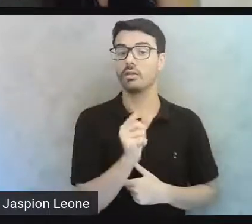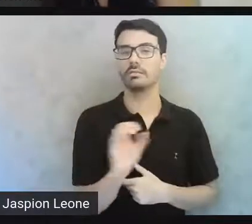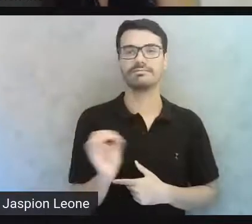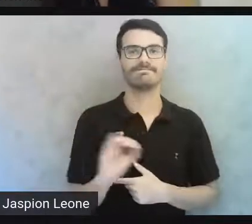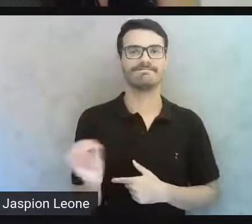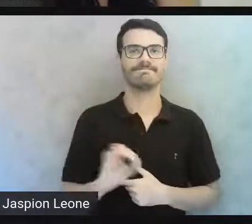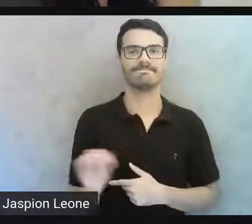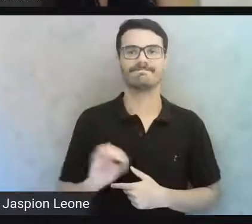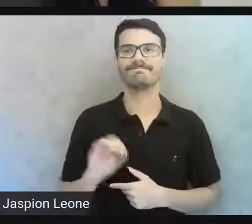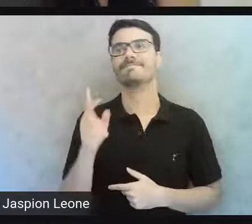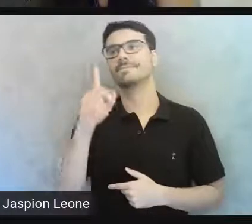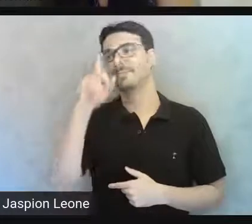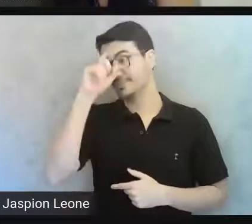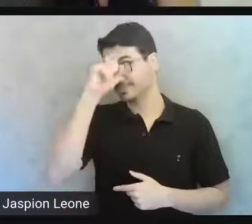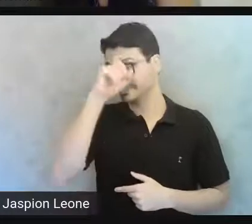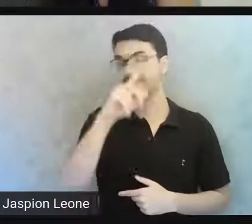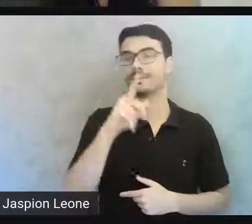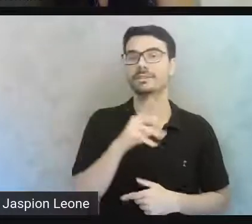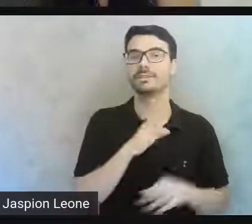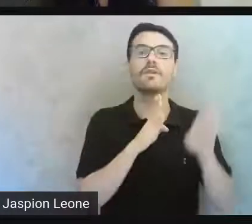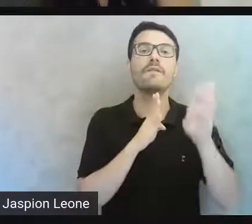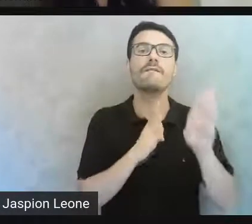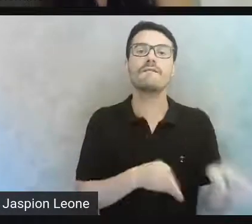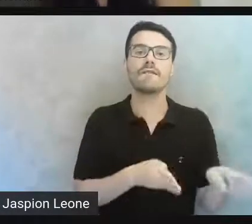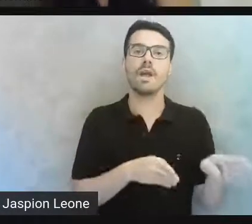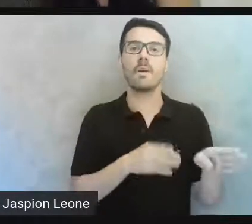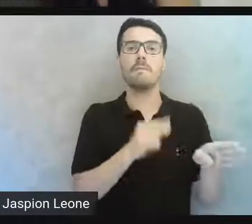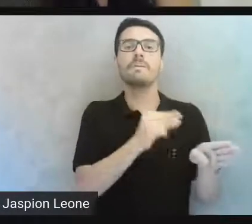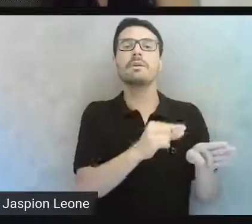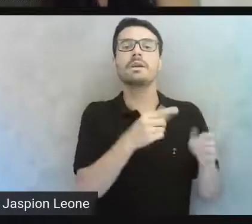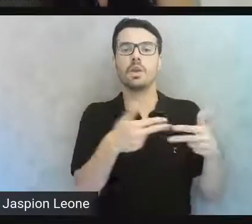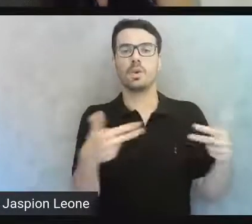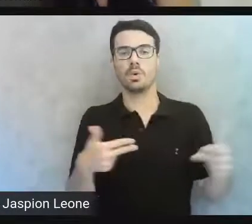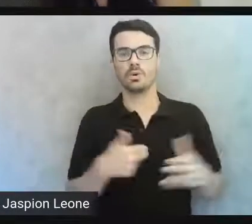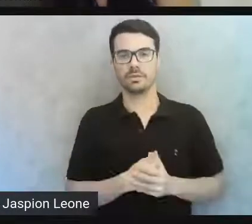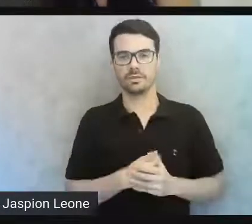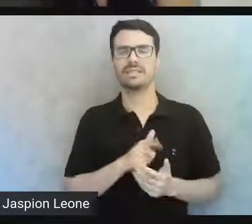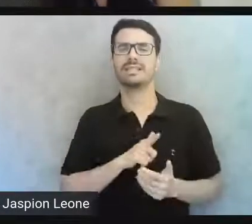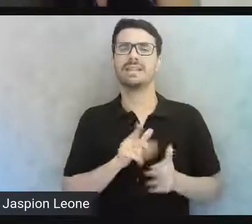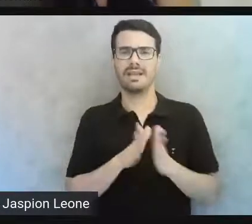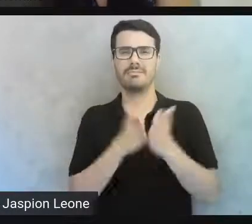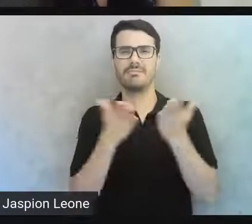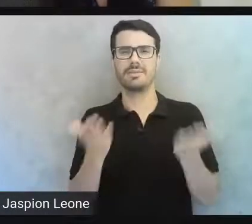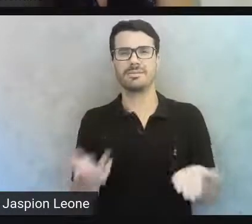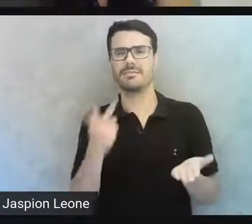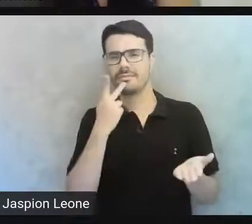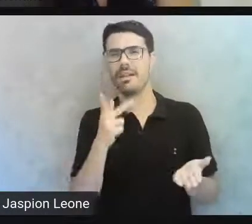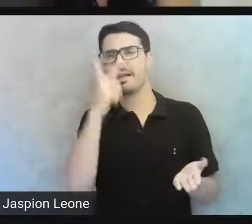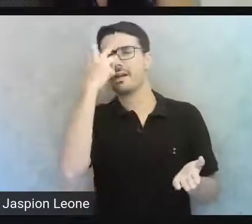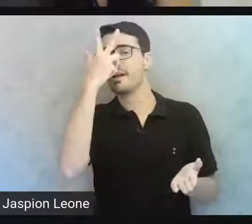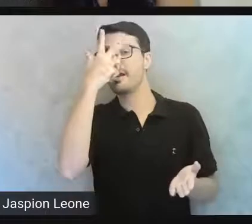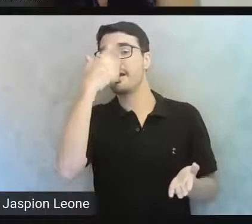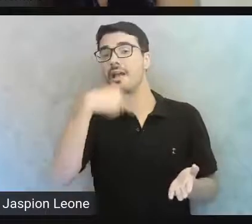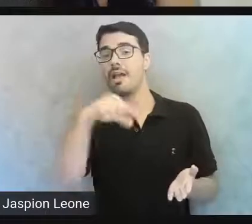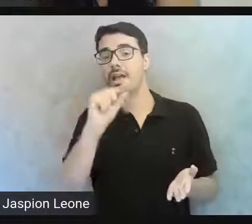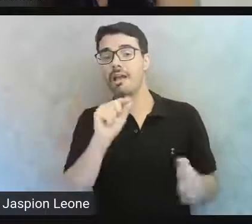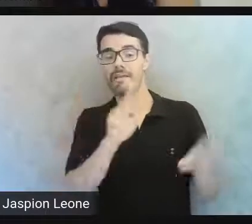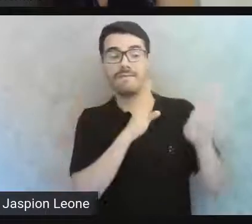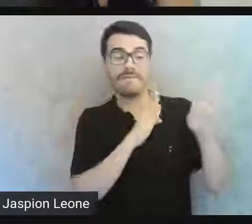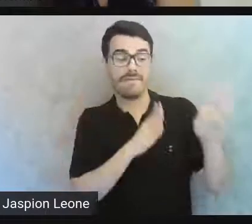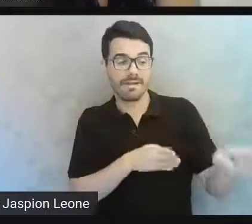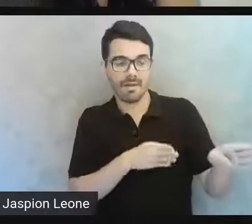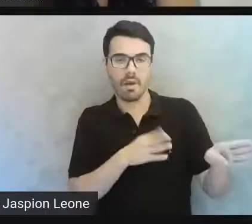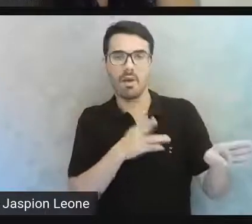difícil ser fiel nas pequenas. Tem uma passagem até da Bíblia, né, que fala isso, né? Quem é fiel nas pequenas coisas será fiel nas